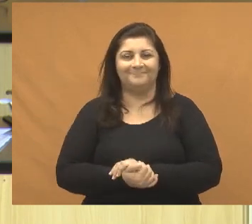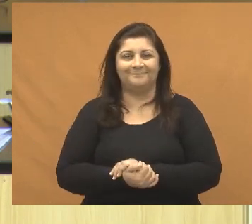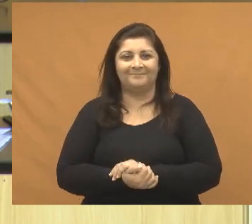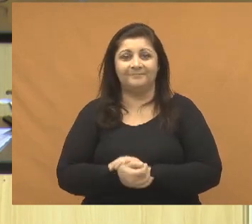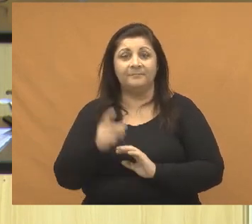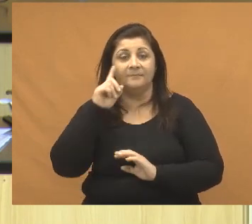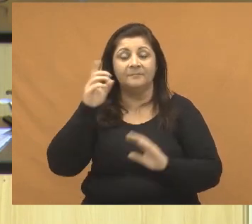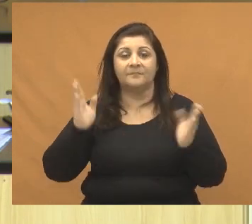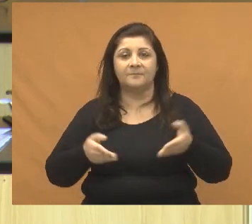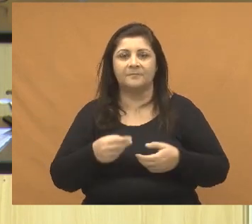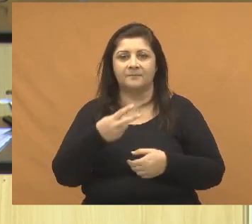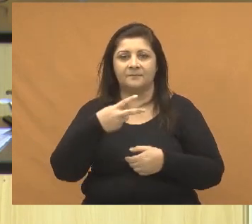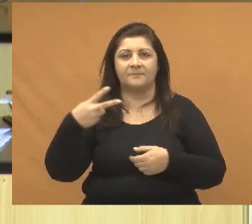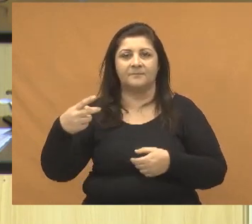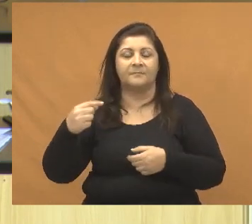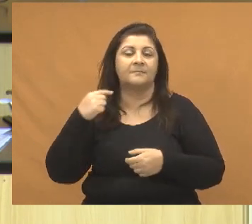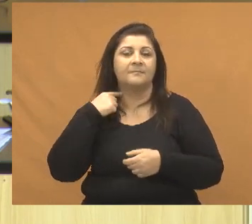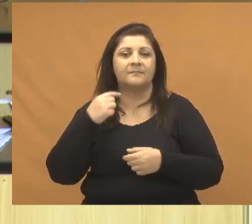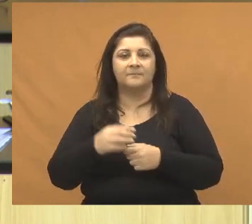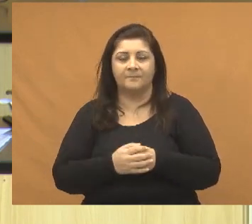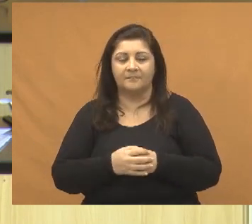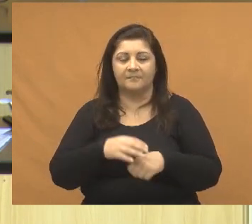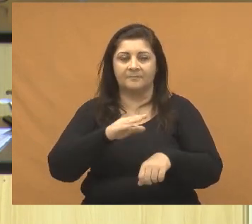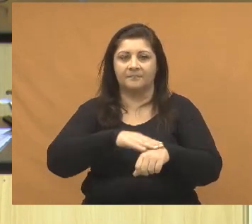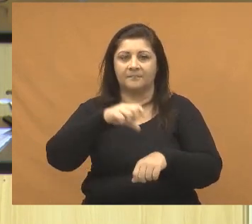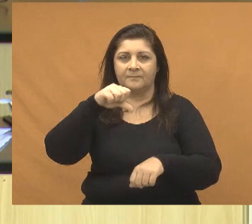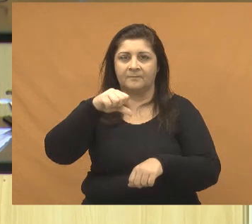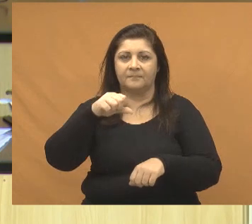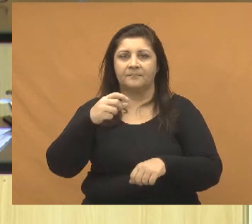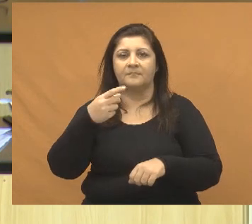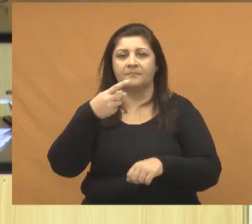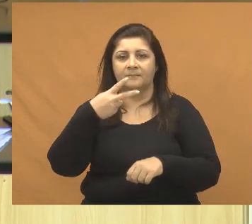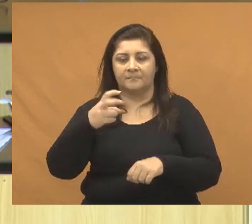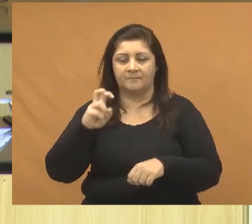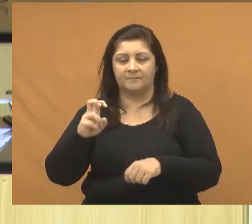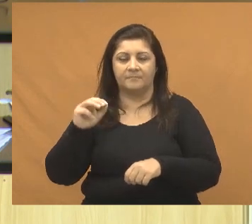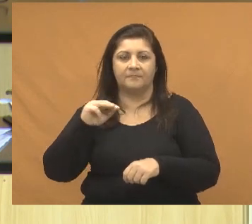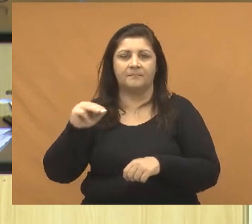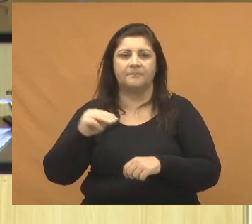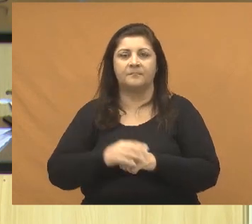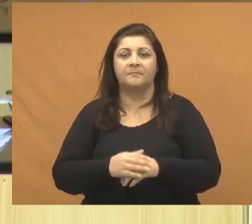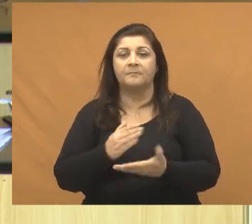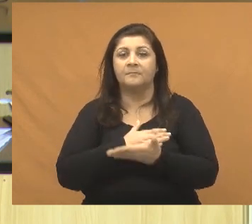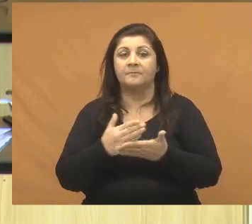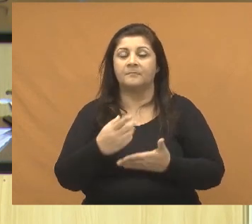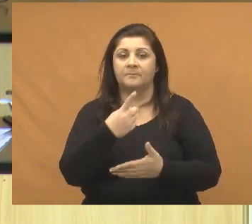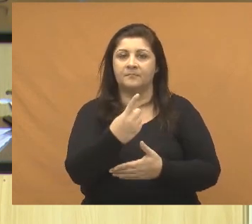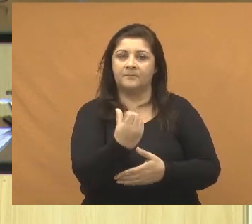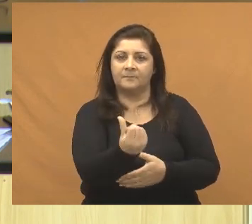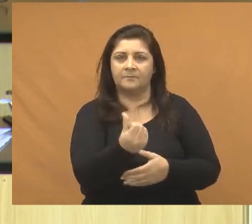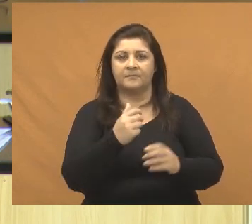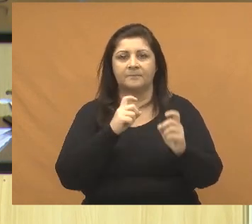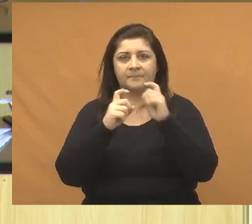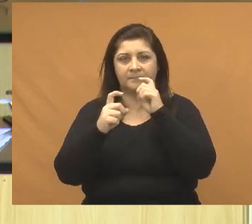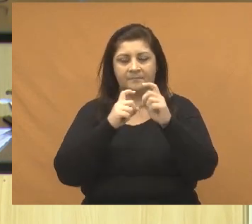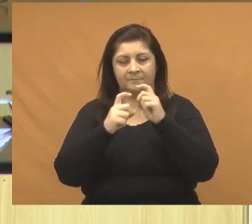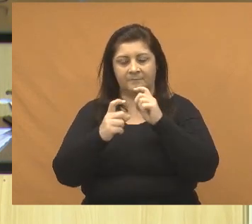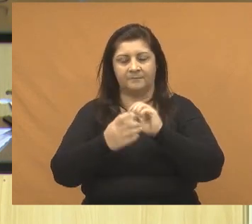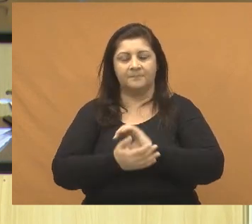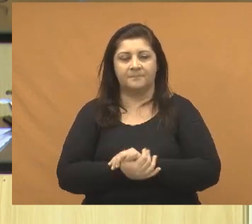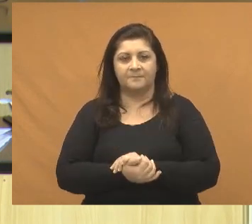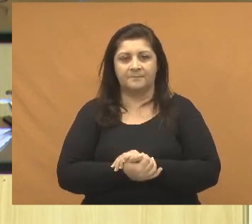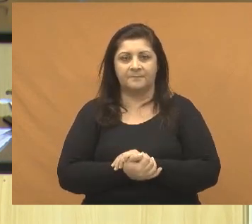presente data de 22 de maio, às 9 horas e 25 minutos, para darmos início à 16ª sessão